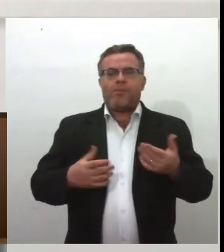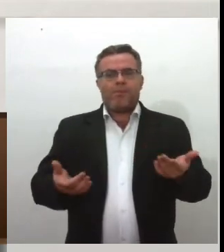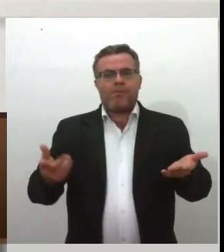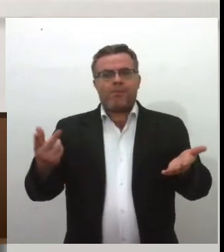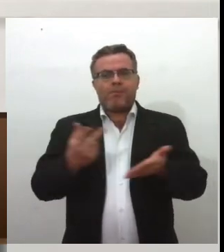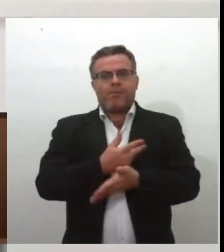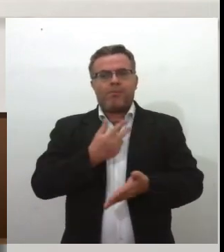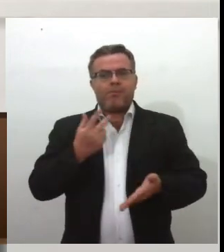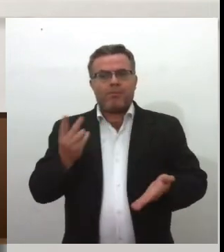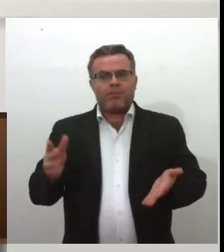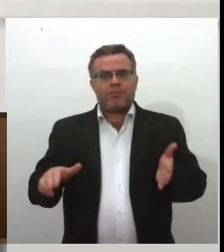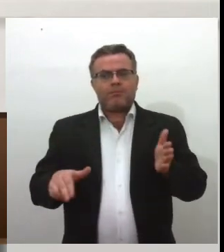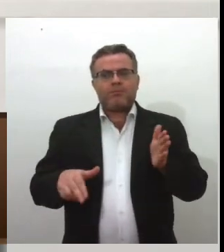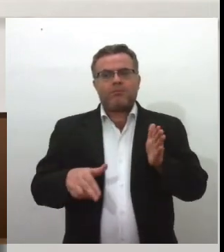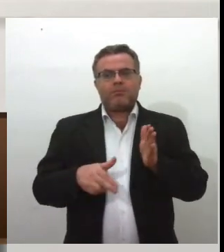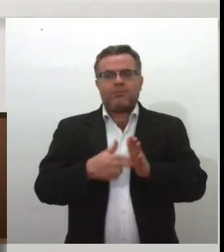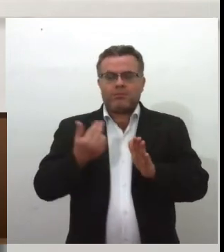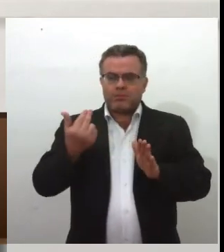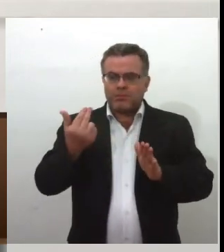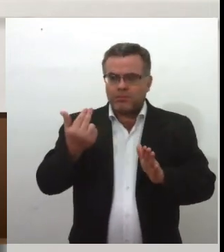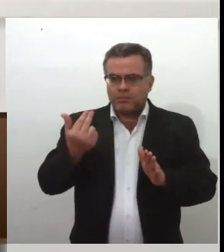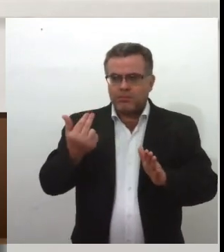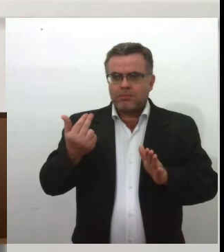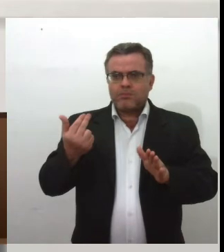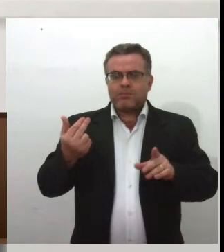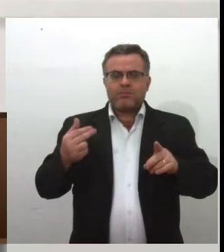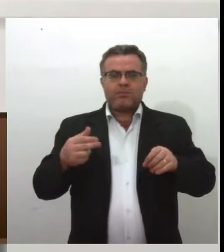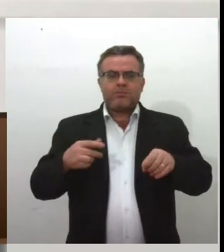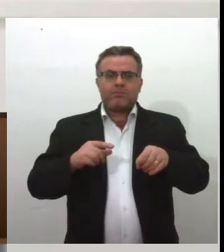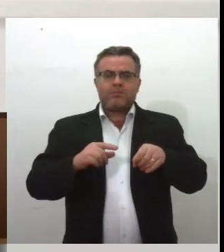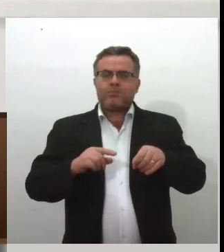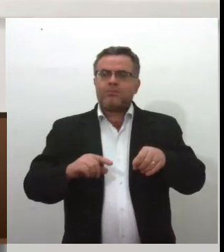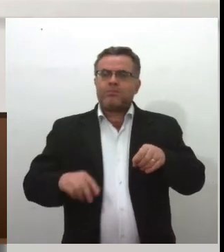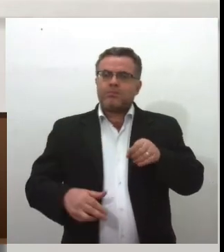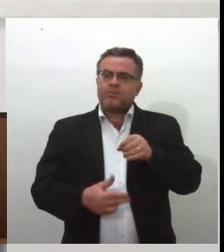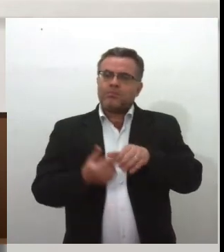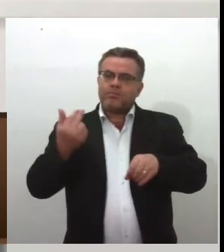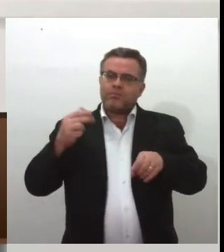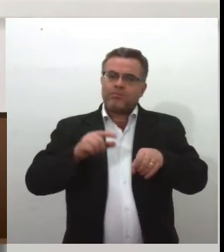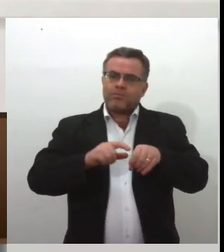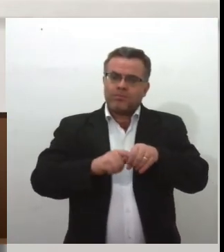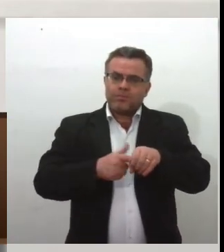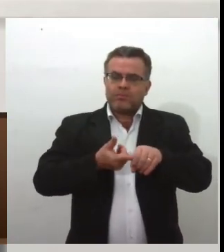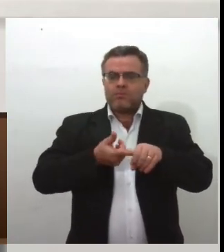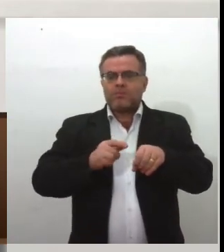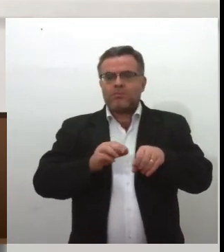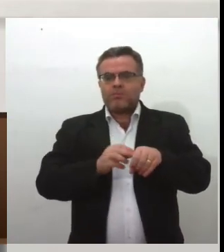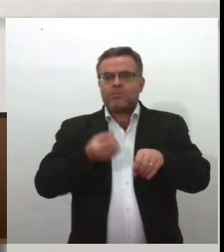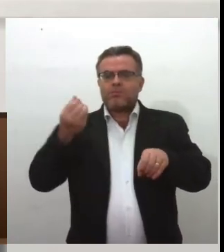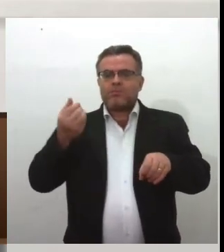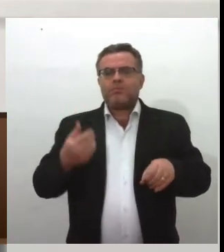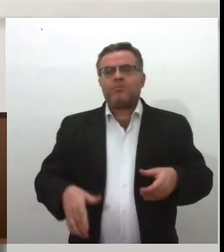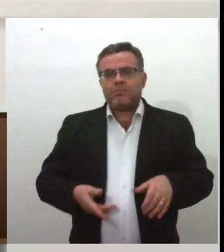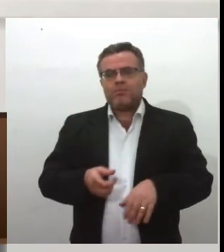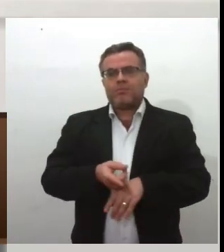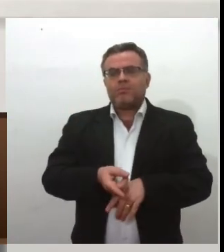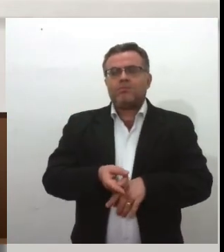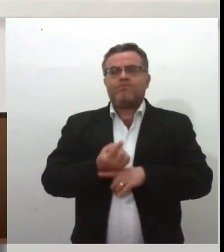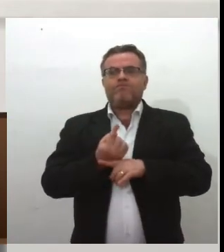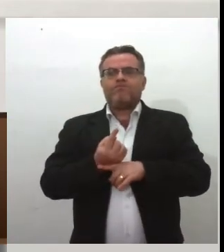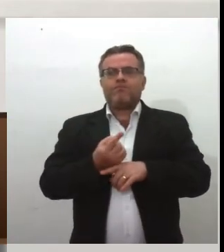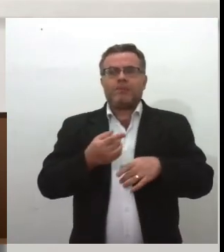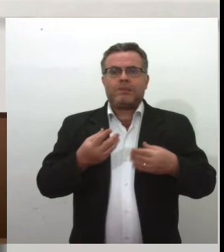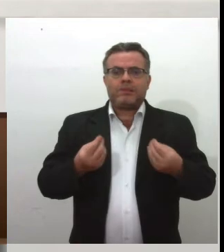de retirada da próstata e ele teve a questão da perda da ereção. Né? Ele teve